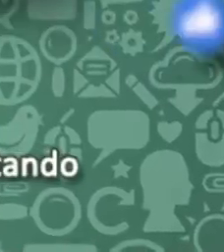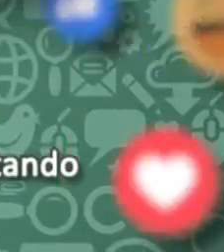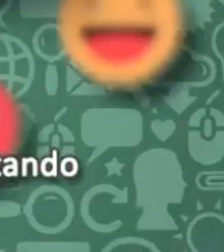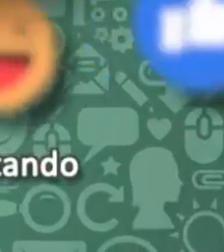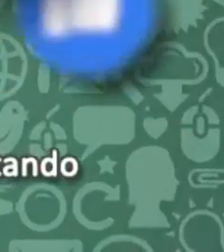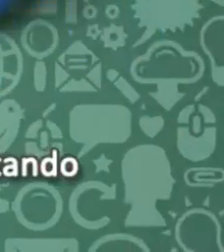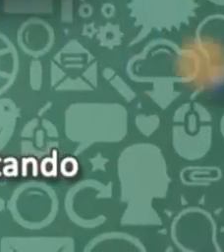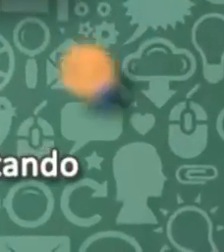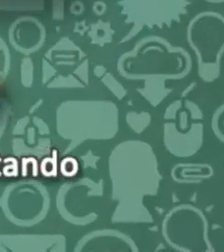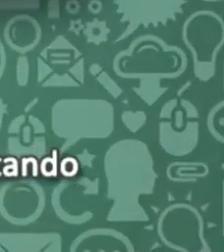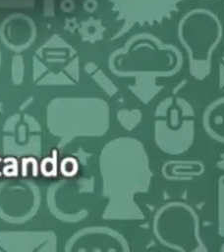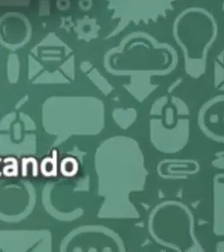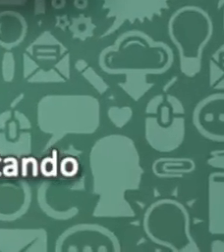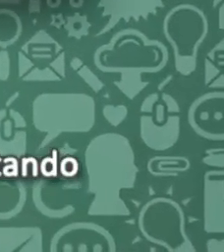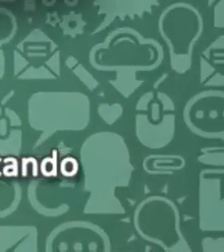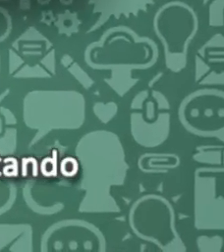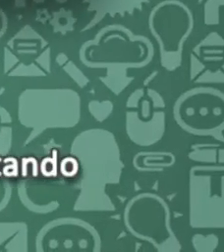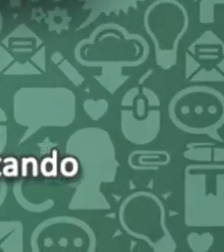é